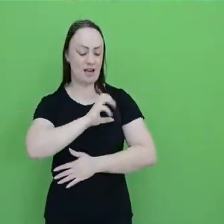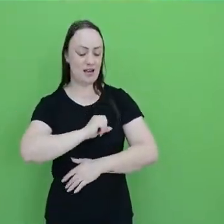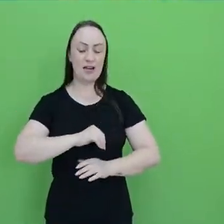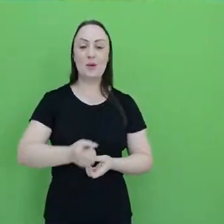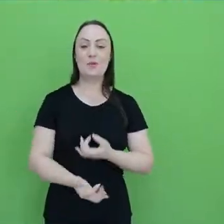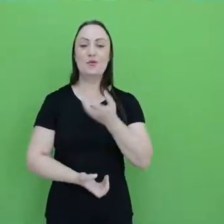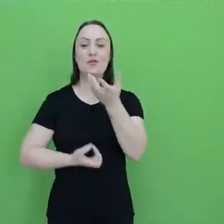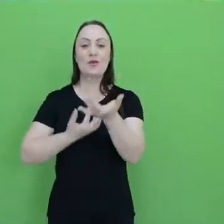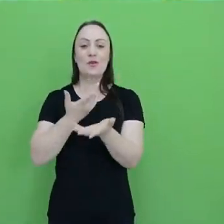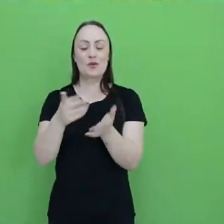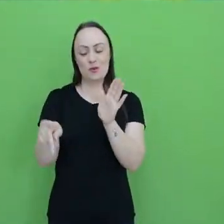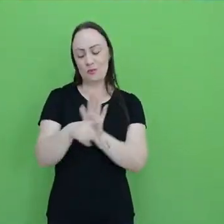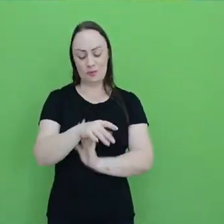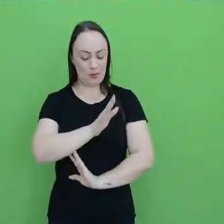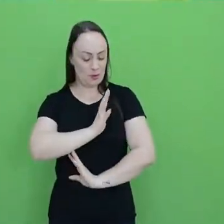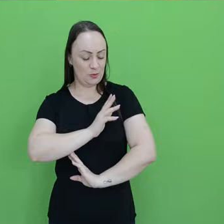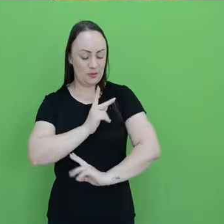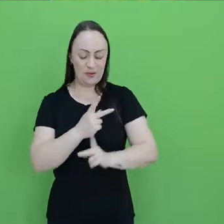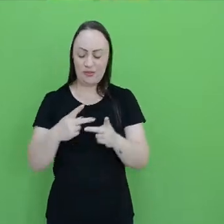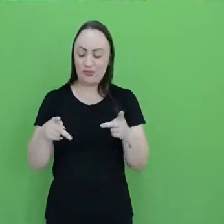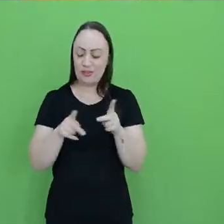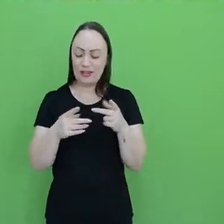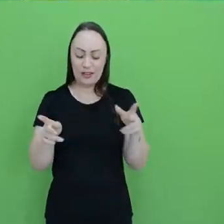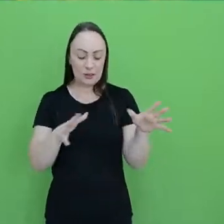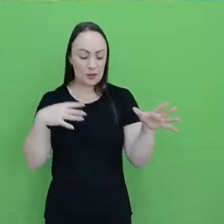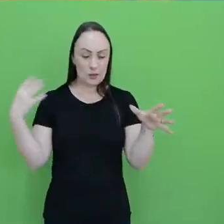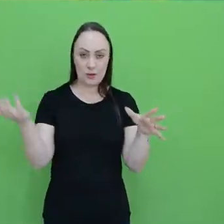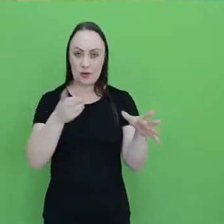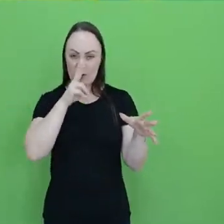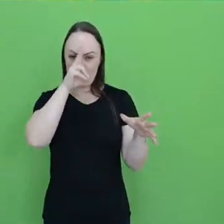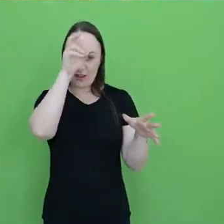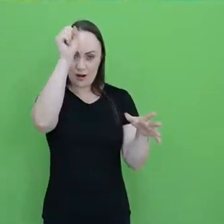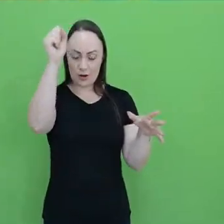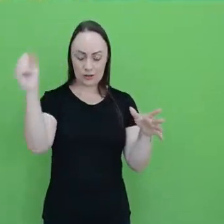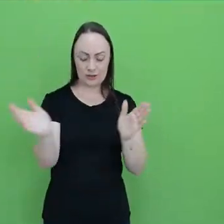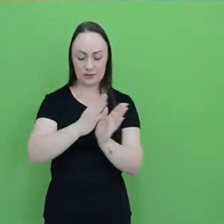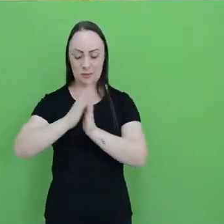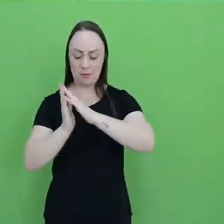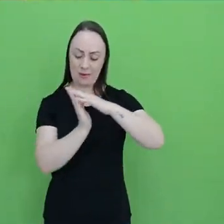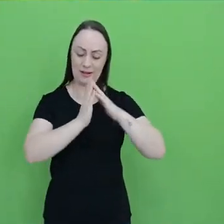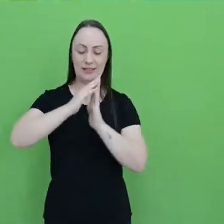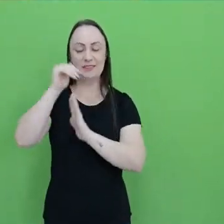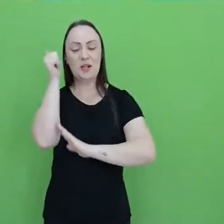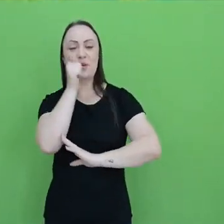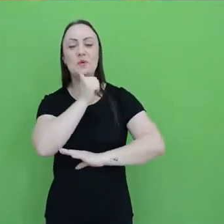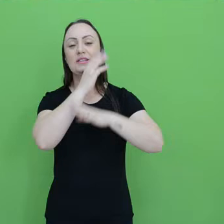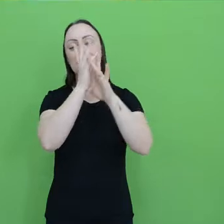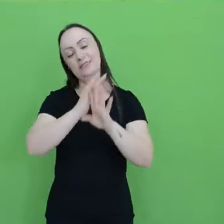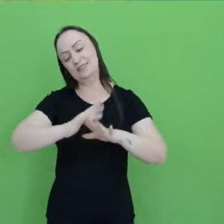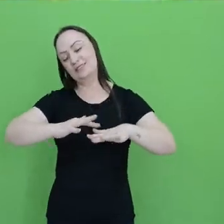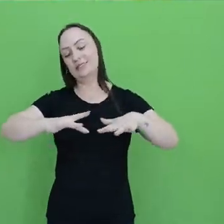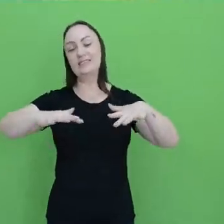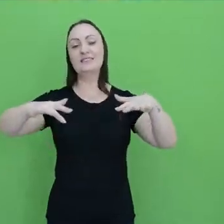próprio coração. Ventos pequenos e ferozes balançaram a menina Ritana e a levaram longe